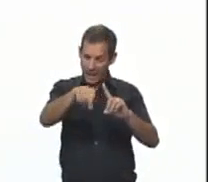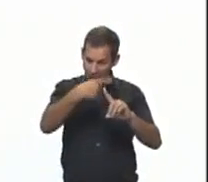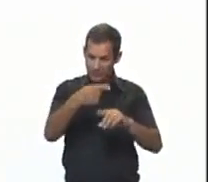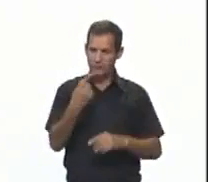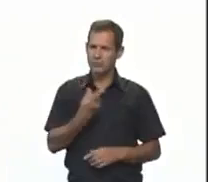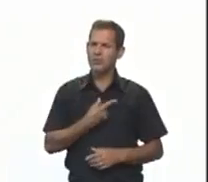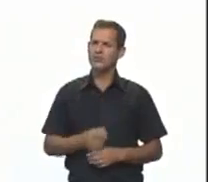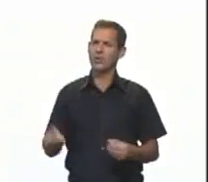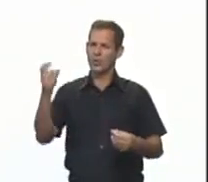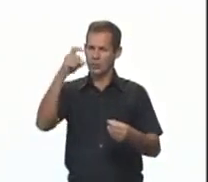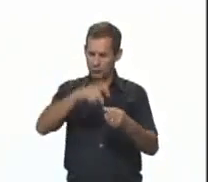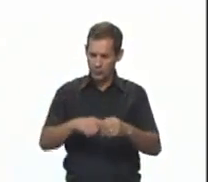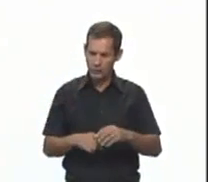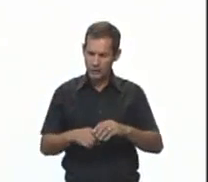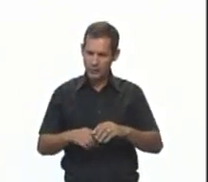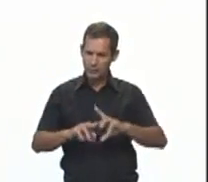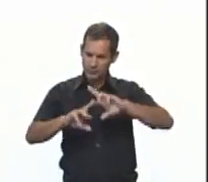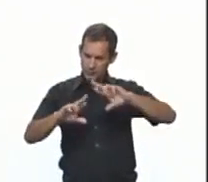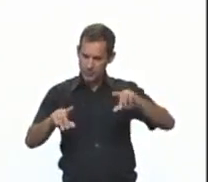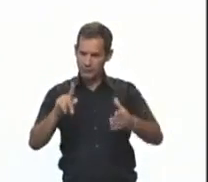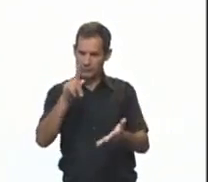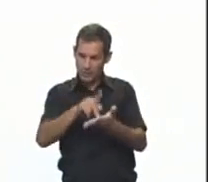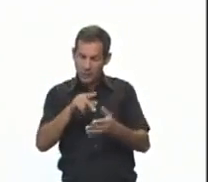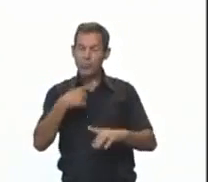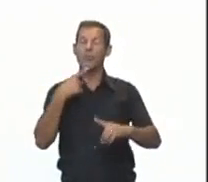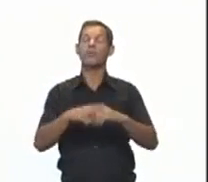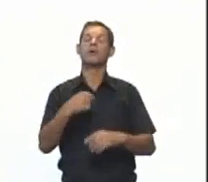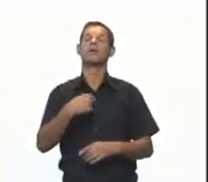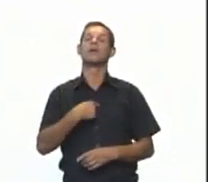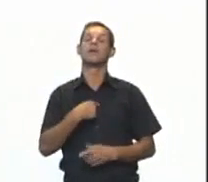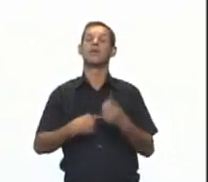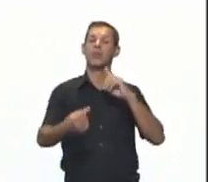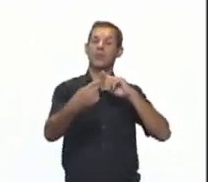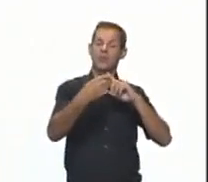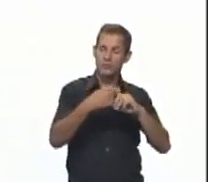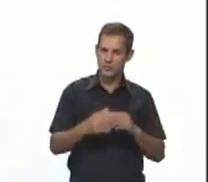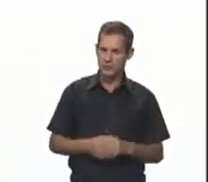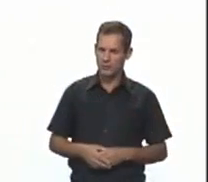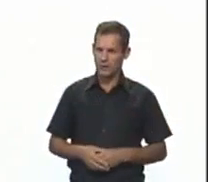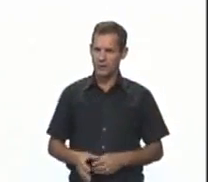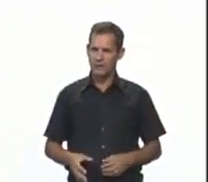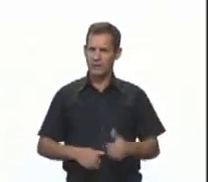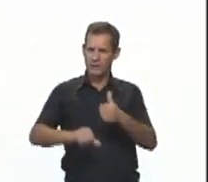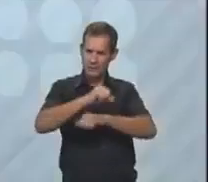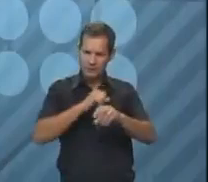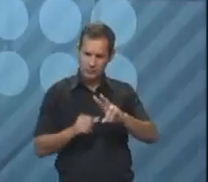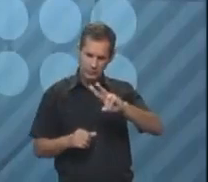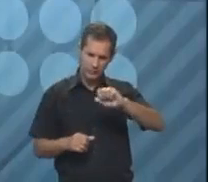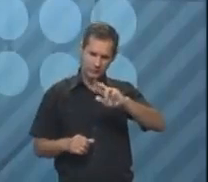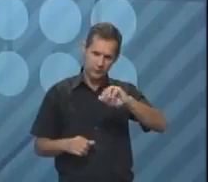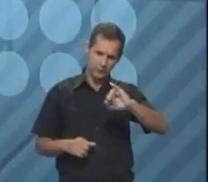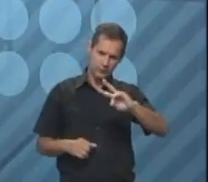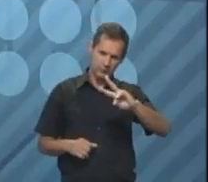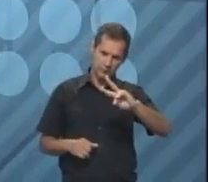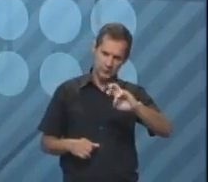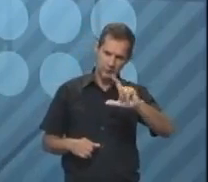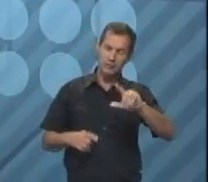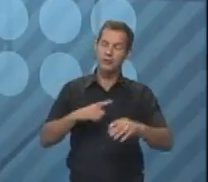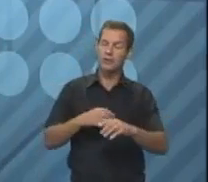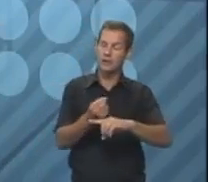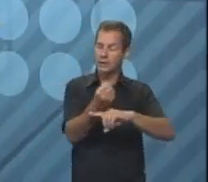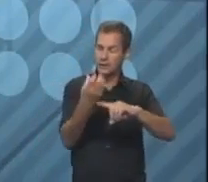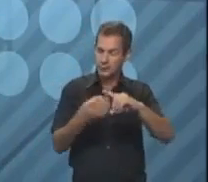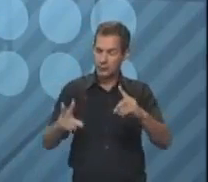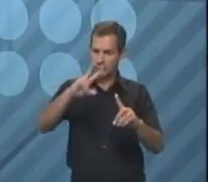gente retorna a variável original. Porque o que é o objetivo da mudança de variável? Eu tenho uma função que